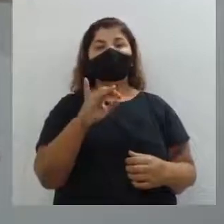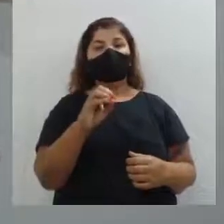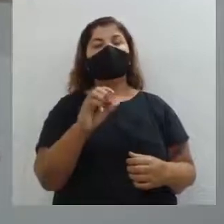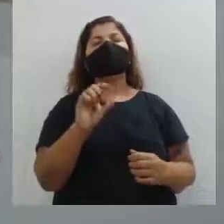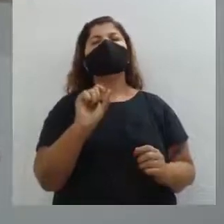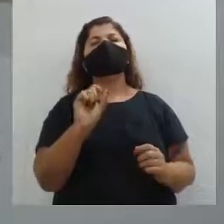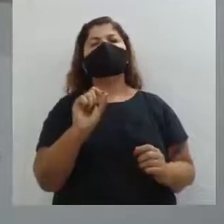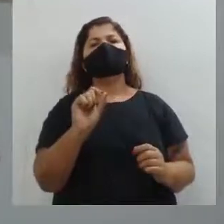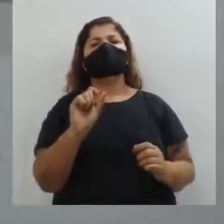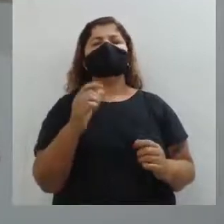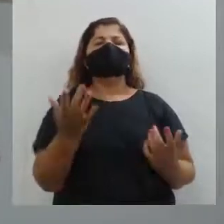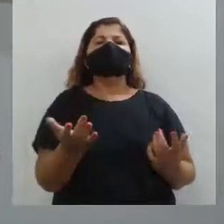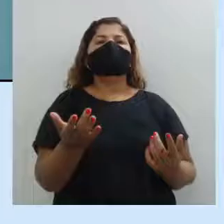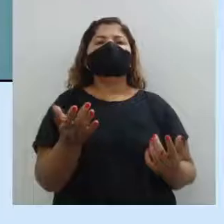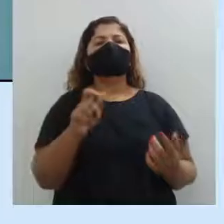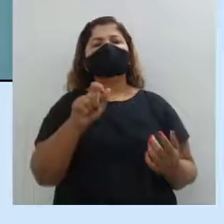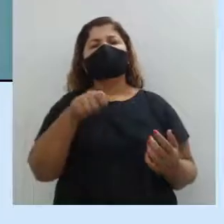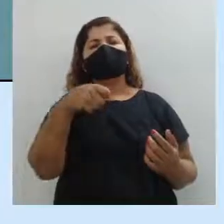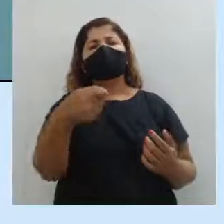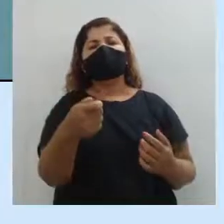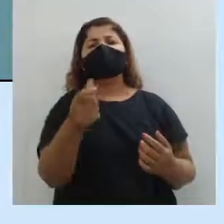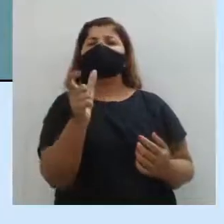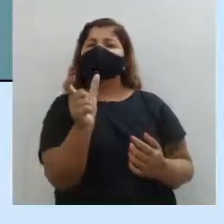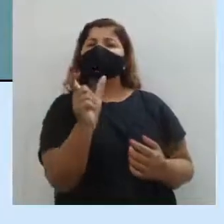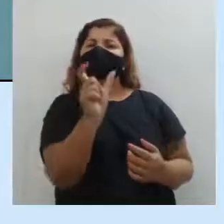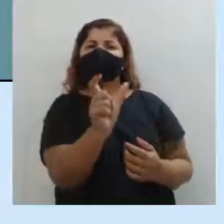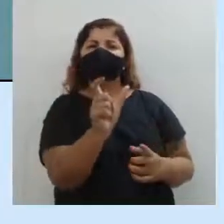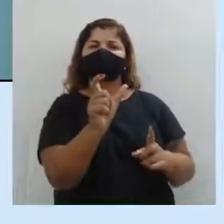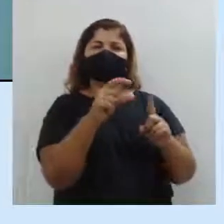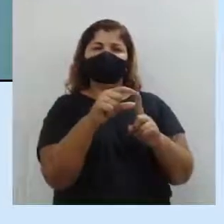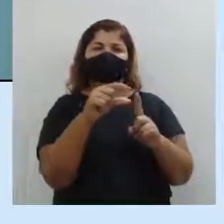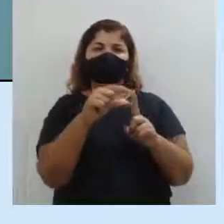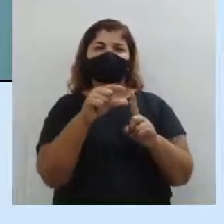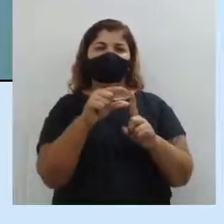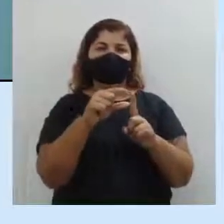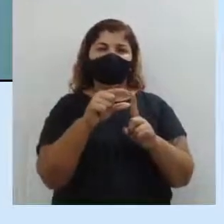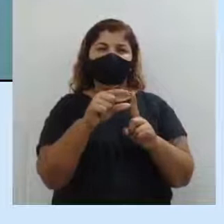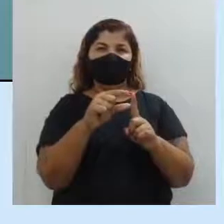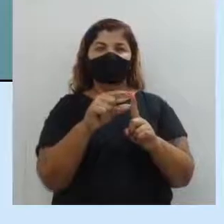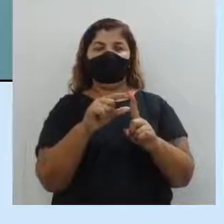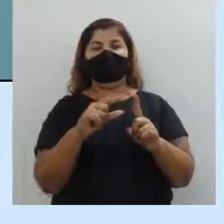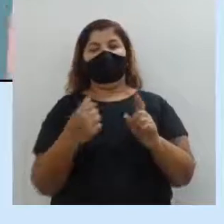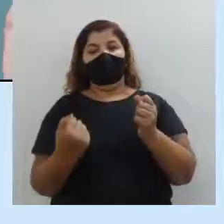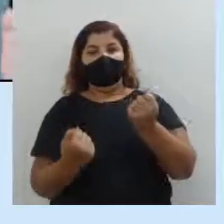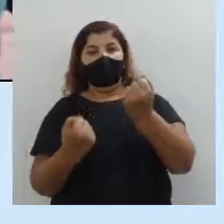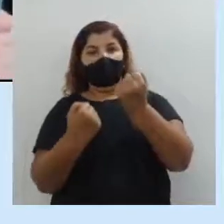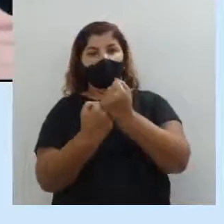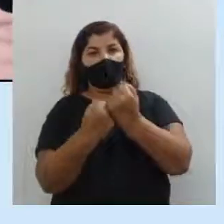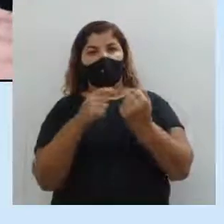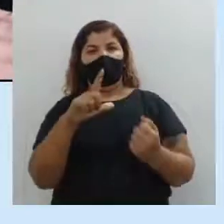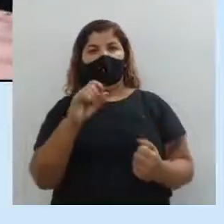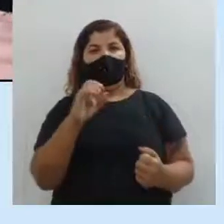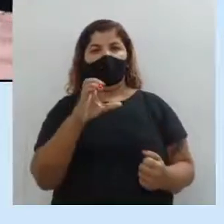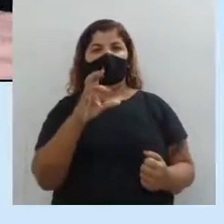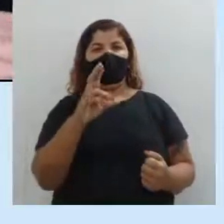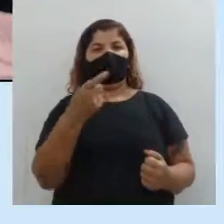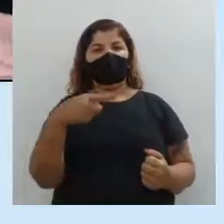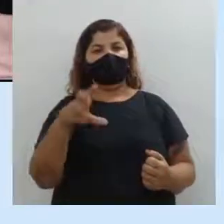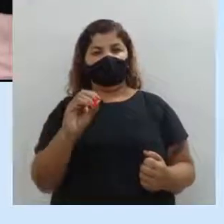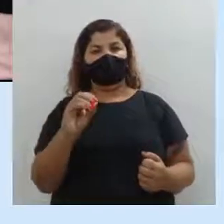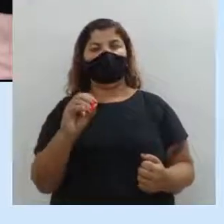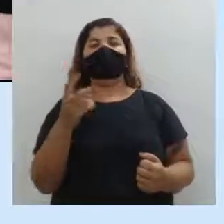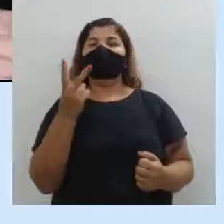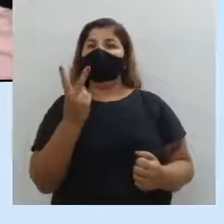né, uma palavra. E a locução adverbial,